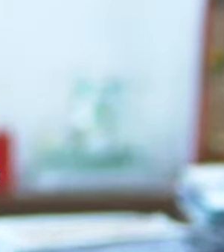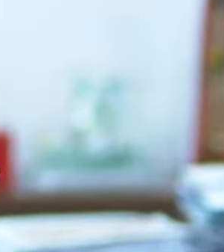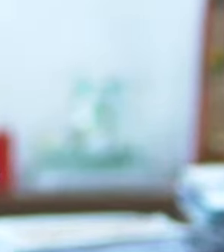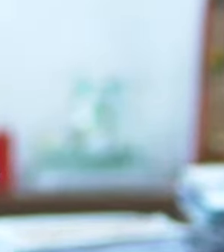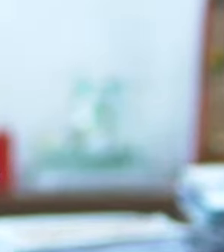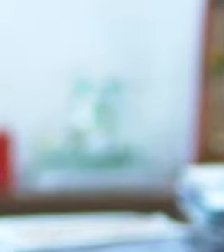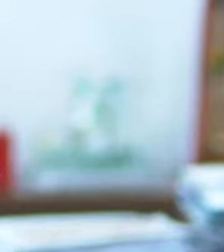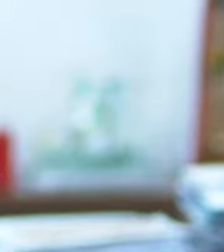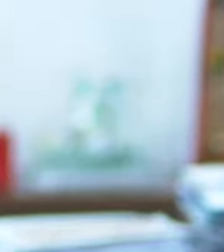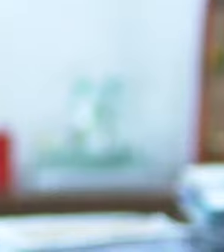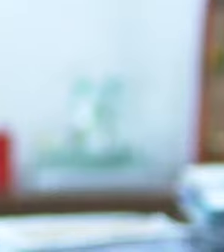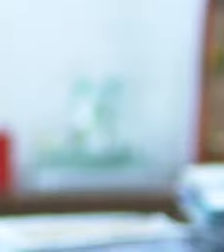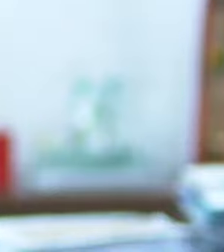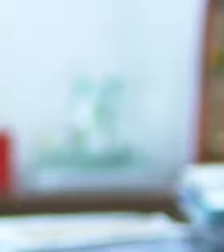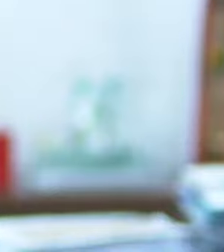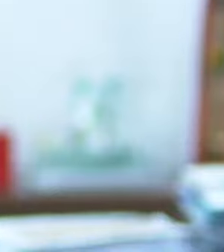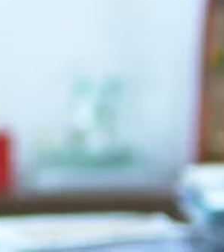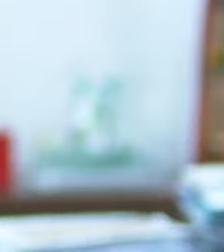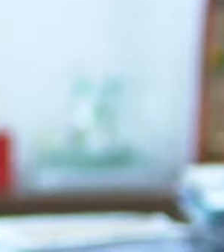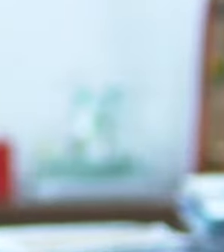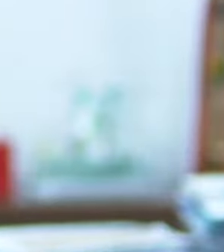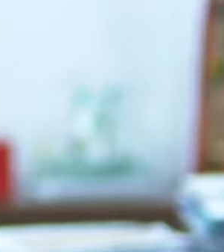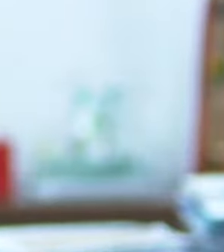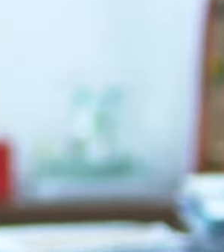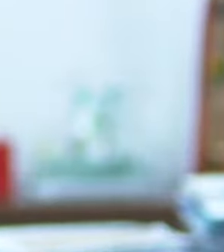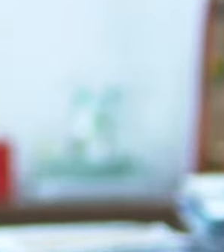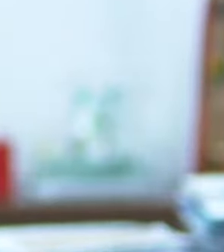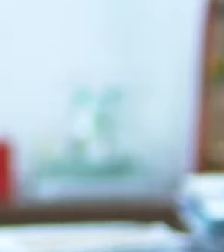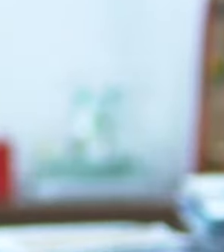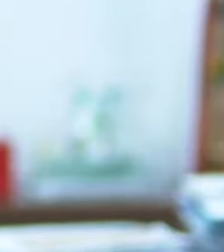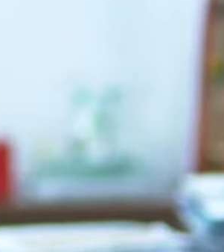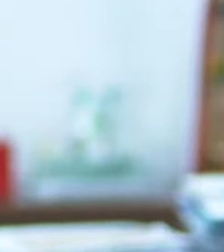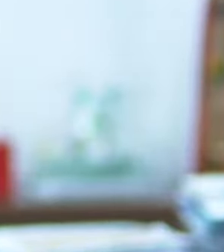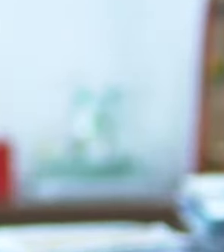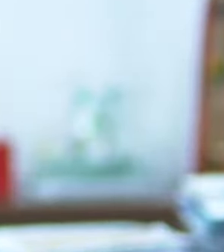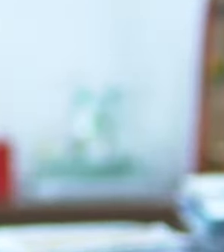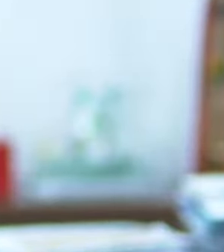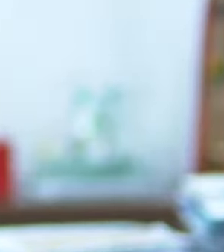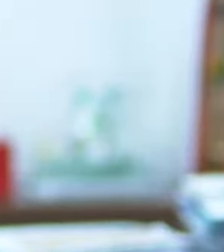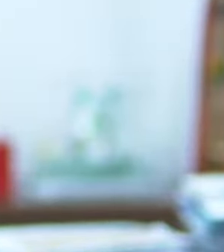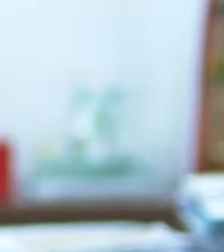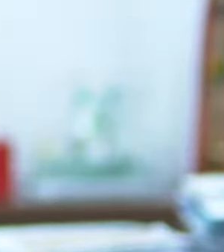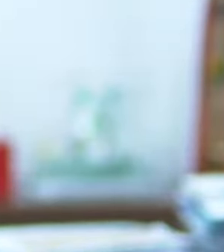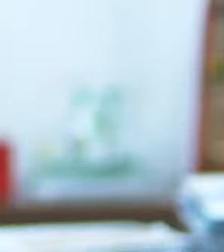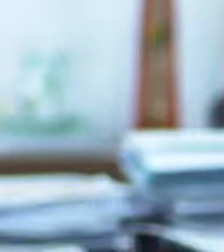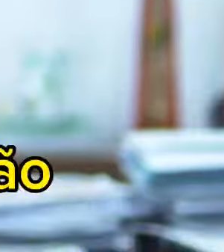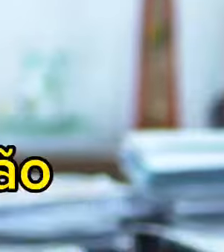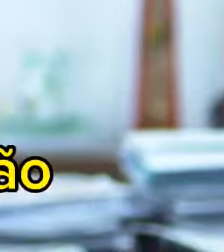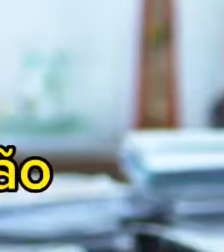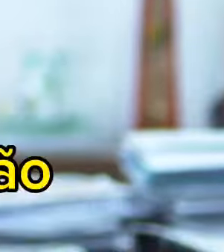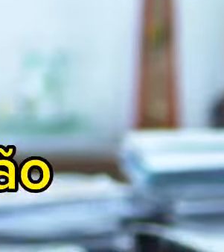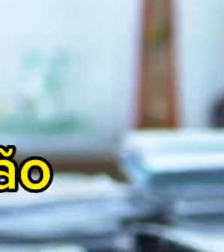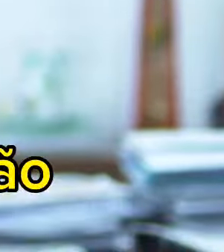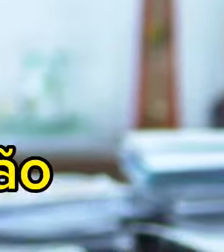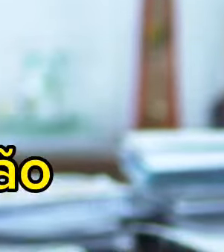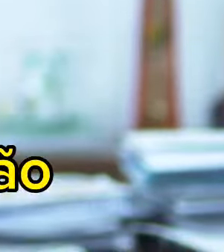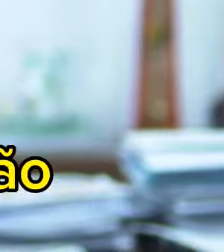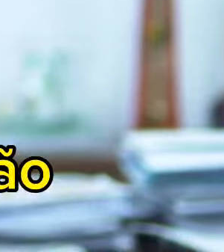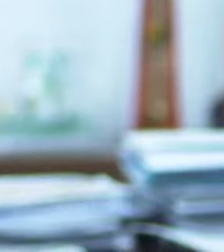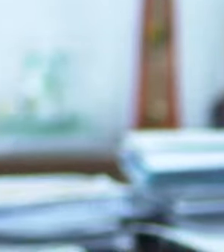aumentar e incentivar o número de mulheres na ciência. Atualmente, somos maioria nas bolsas de iniciação científica, com 60%